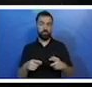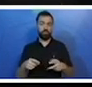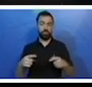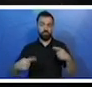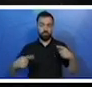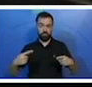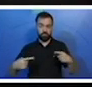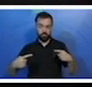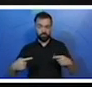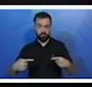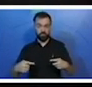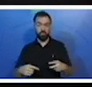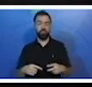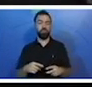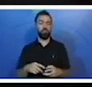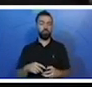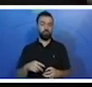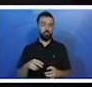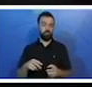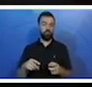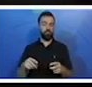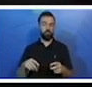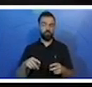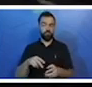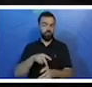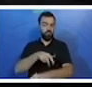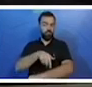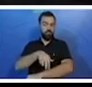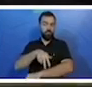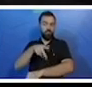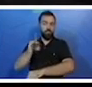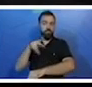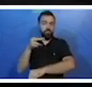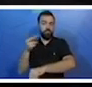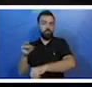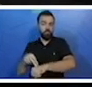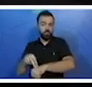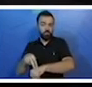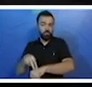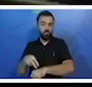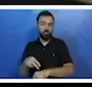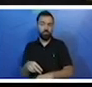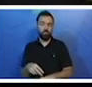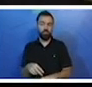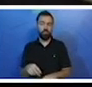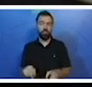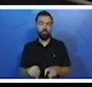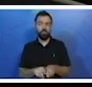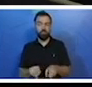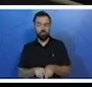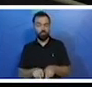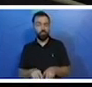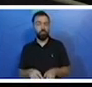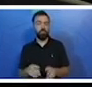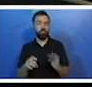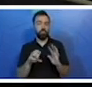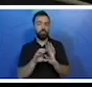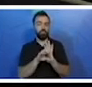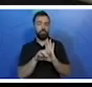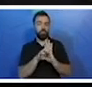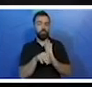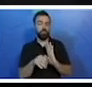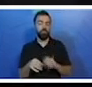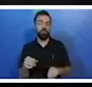esportiva. Vimos a ginástica rítmica, vimos a ginástica artística ou ginástica olímpica. Conversamos também sobre alguns conceitos, né? O que é